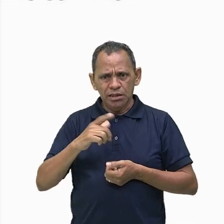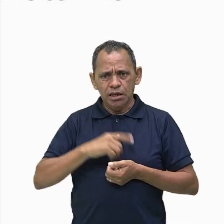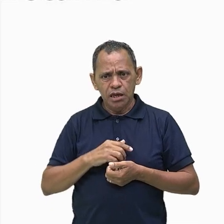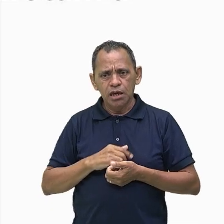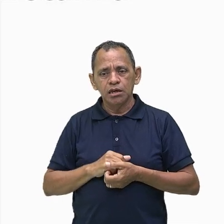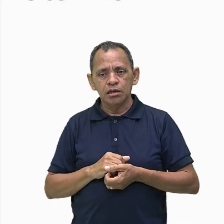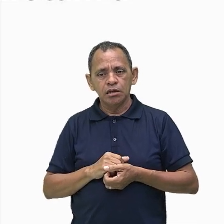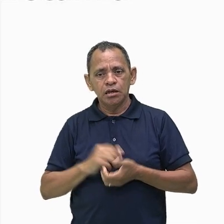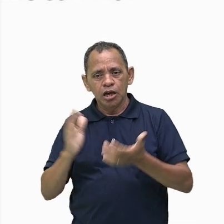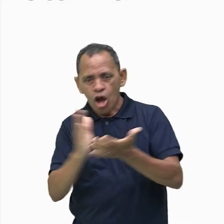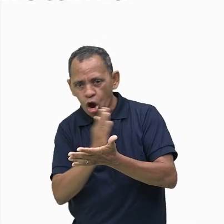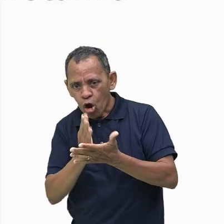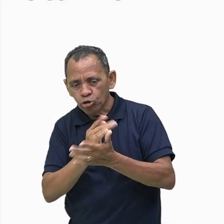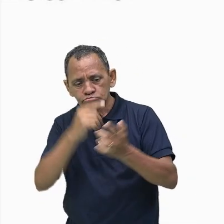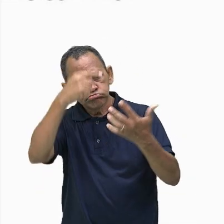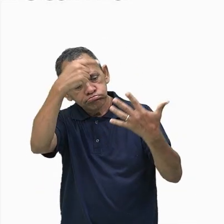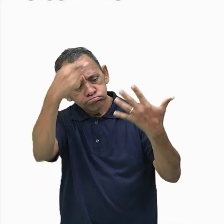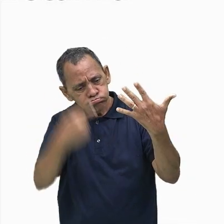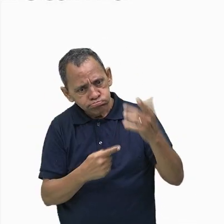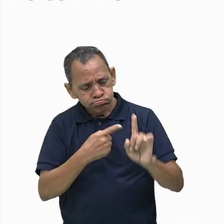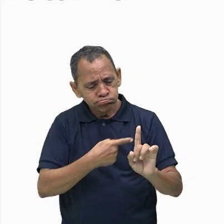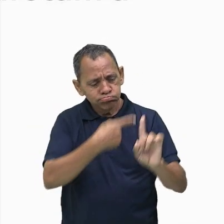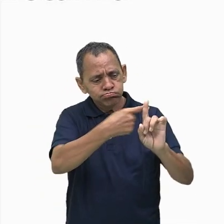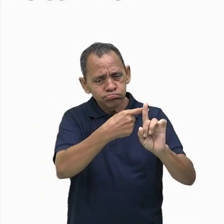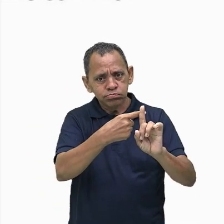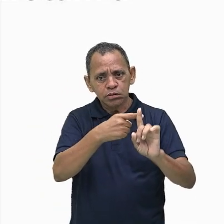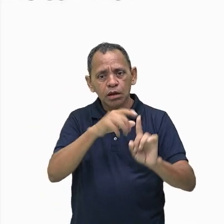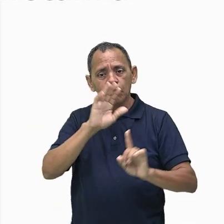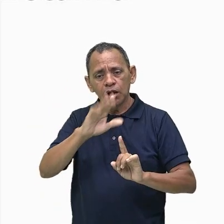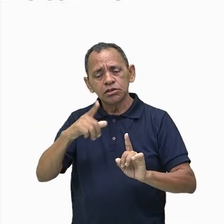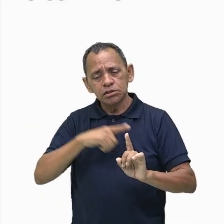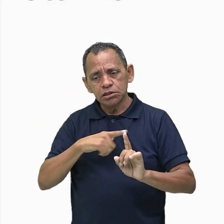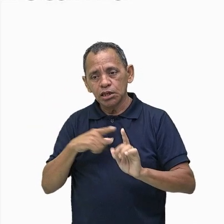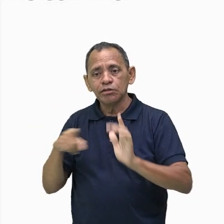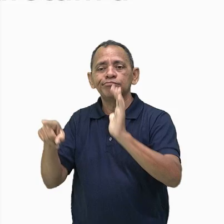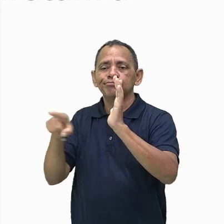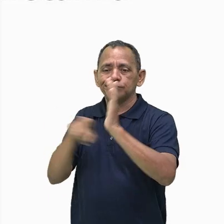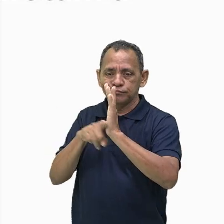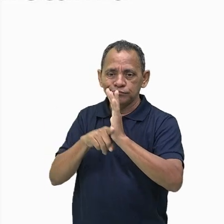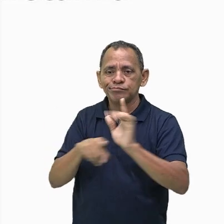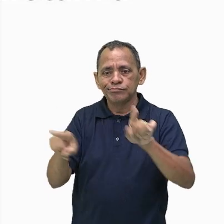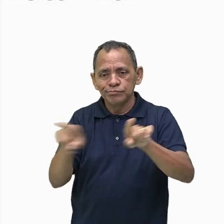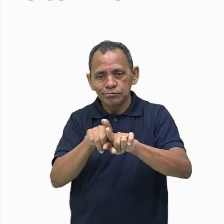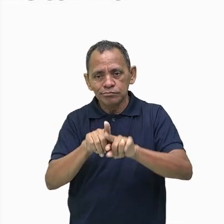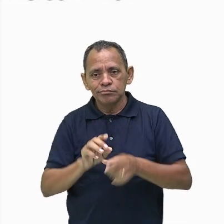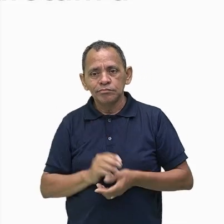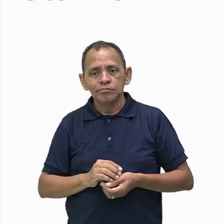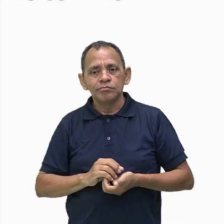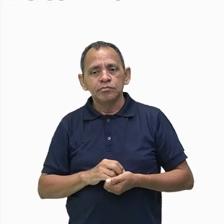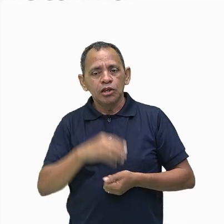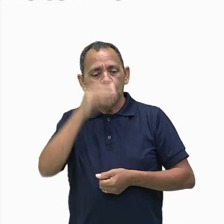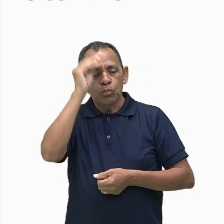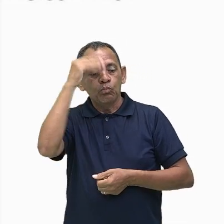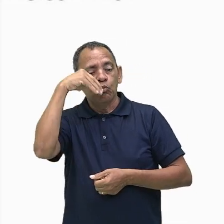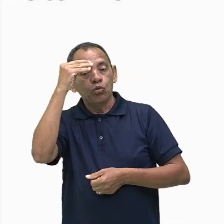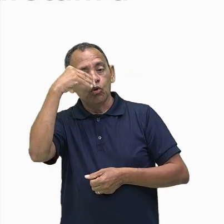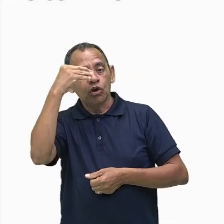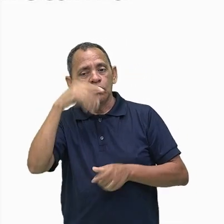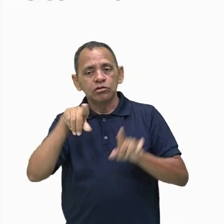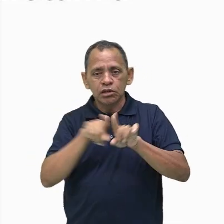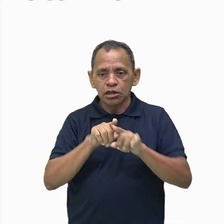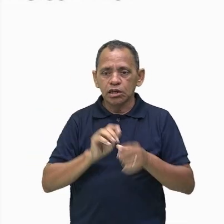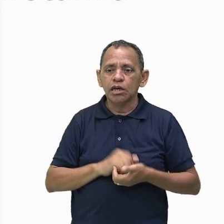ali pontos que acabam ali prejudicando a população, tá bom? Então, a gente observa aí essas características